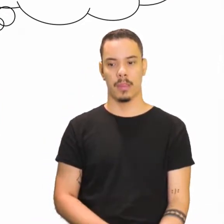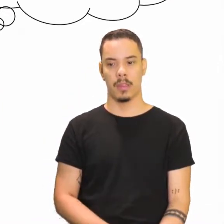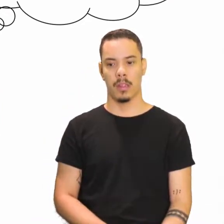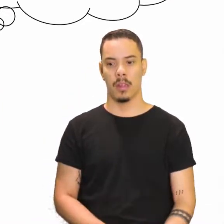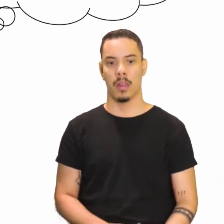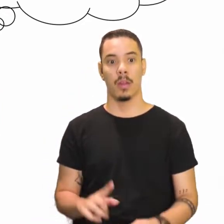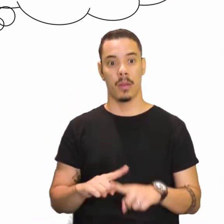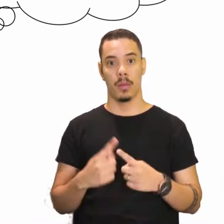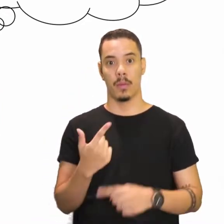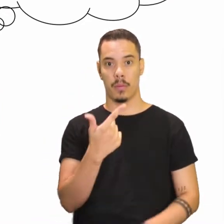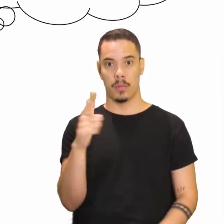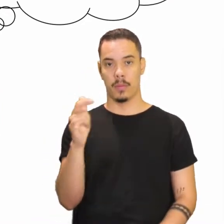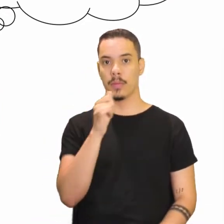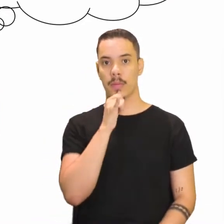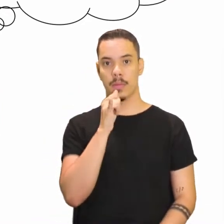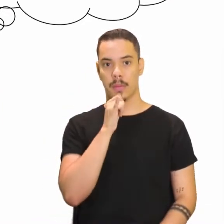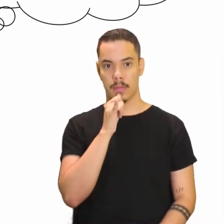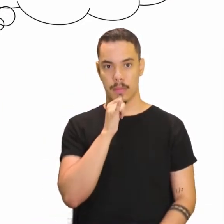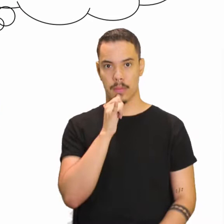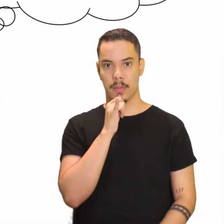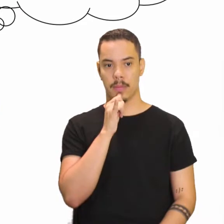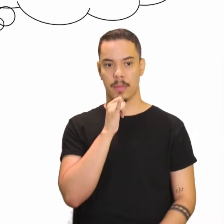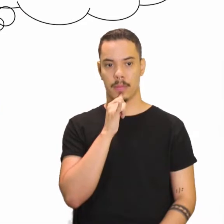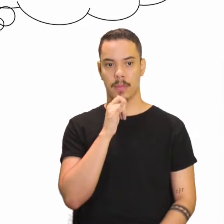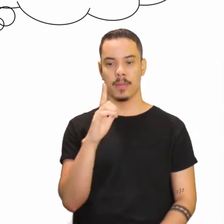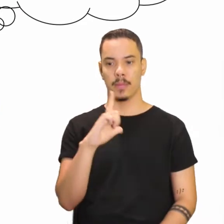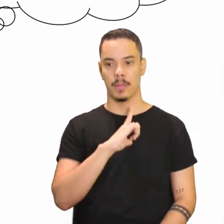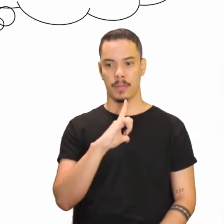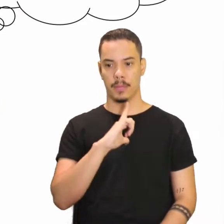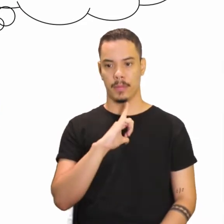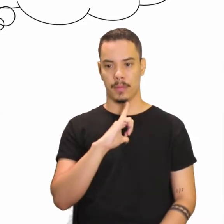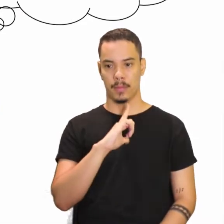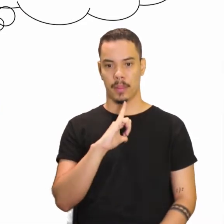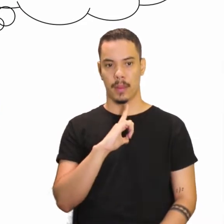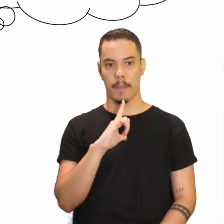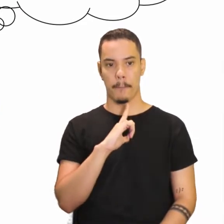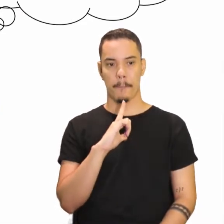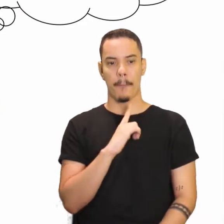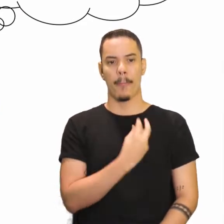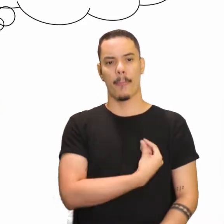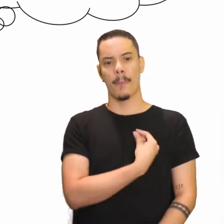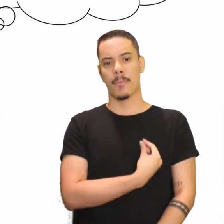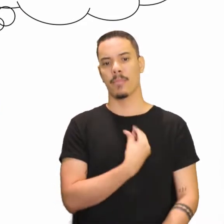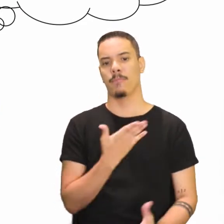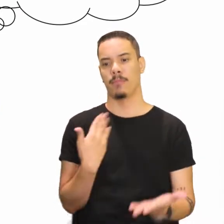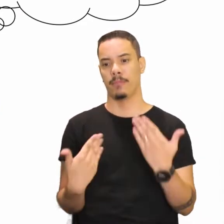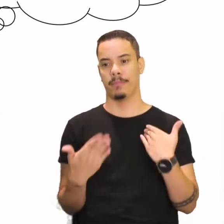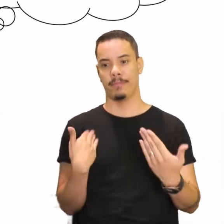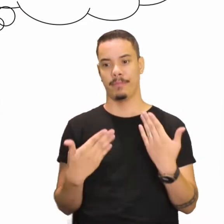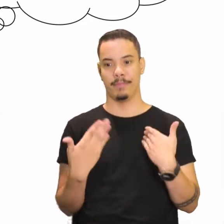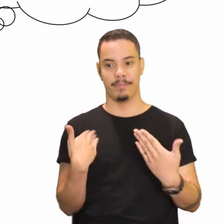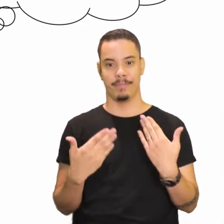aqui, mais outro exemplo para você. Nós temos aqui, ó, estávamos conversando